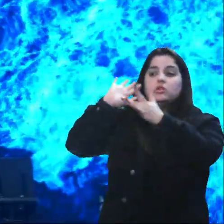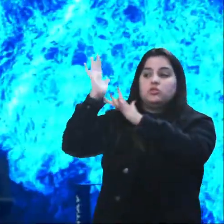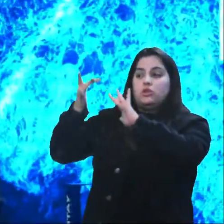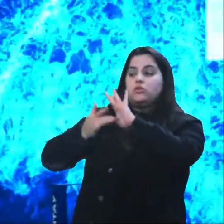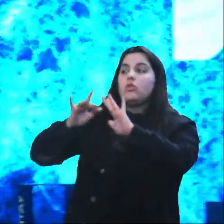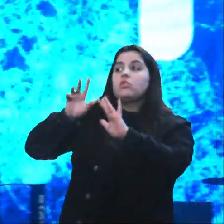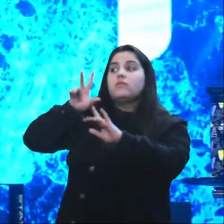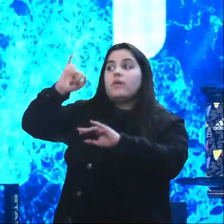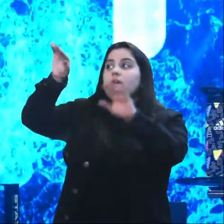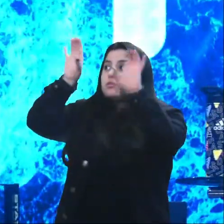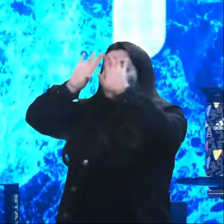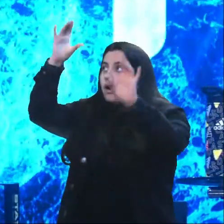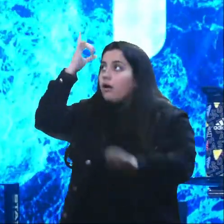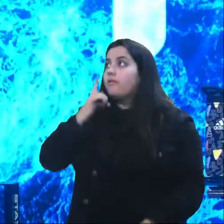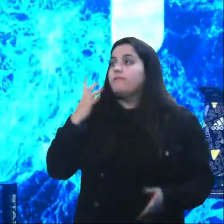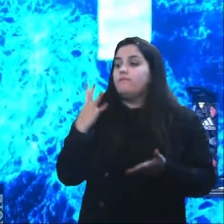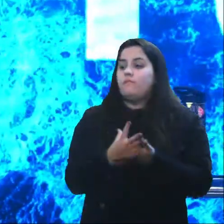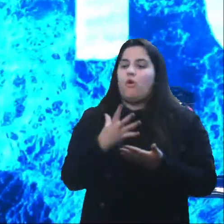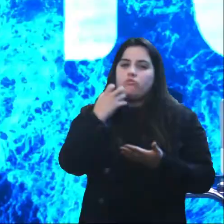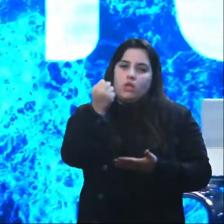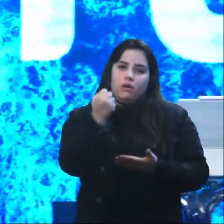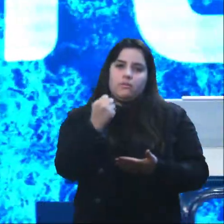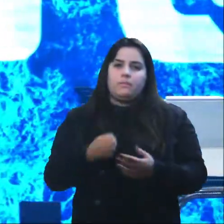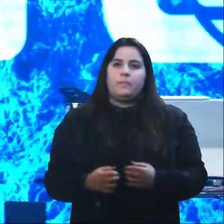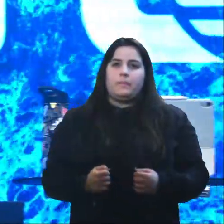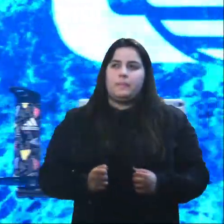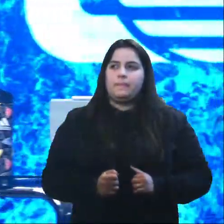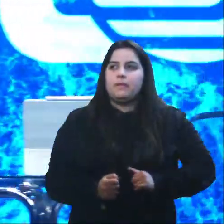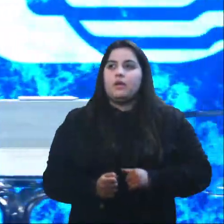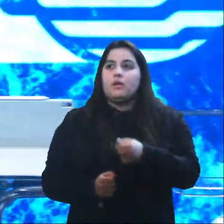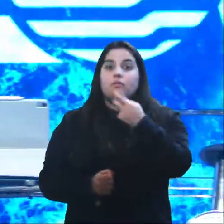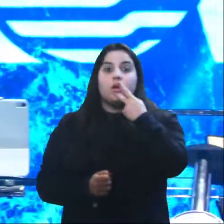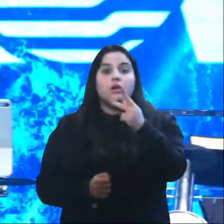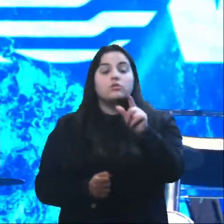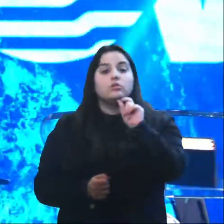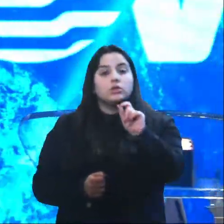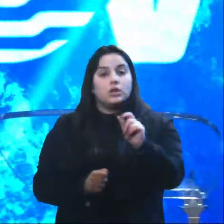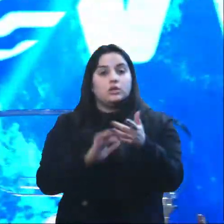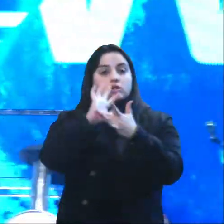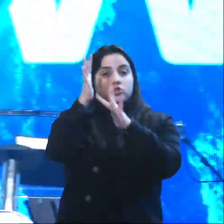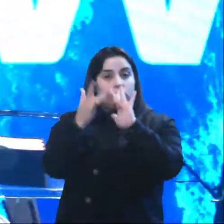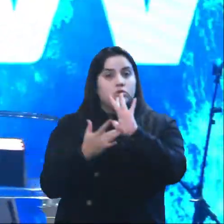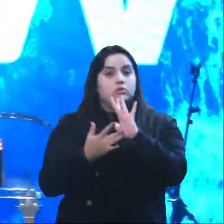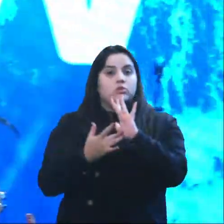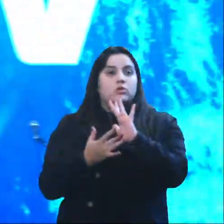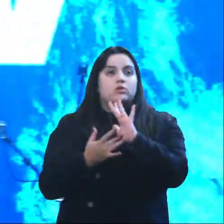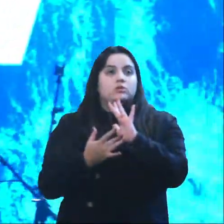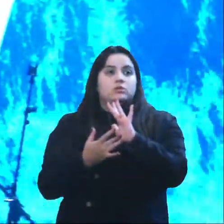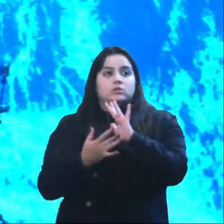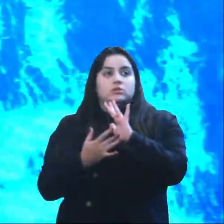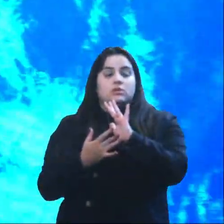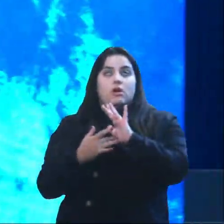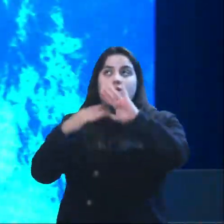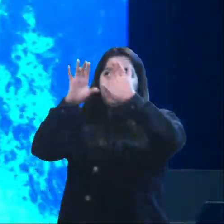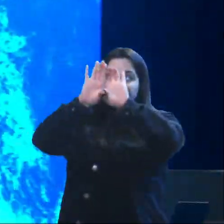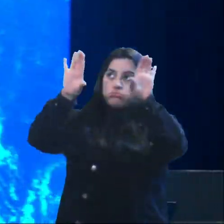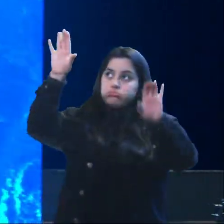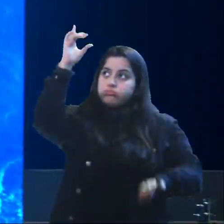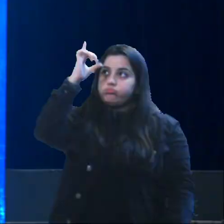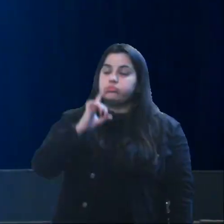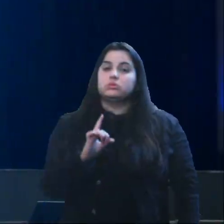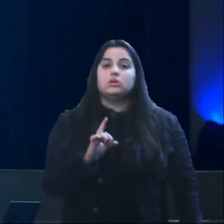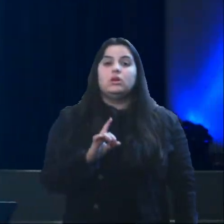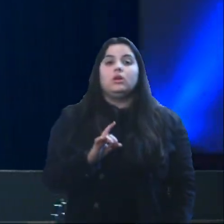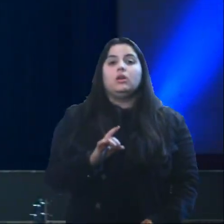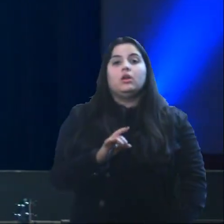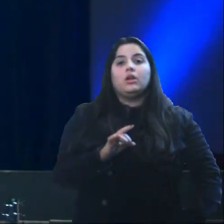buscar, mas ali ele estava no início, falando que Jesus ia vir e ele ia dividir as